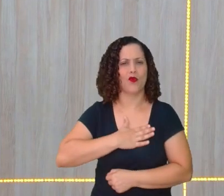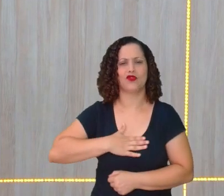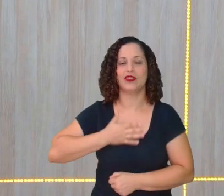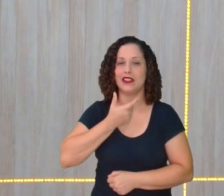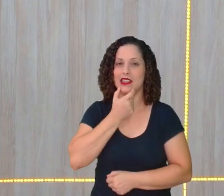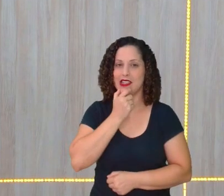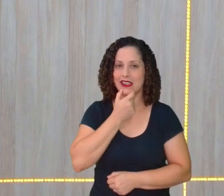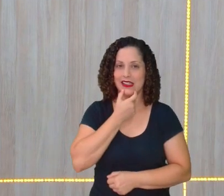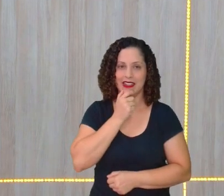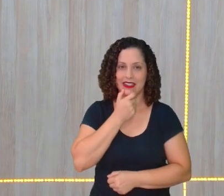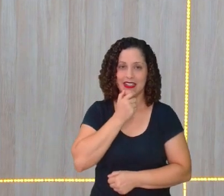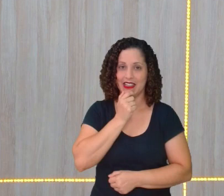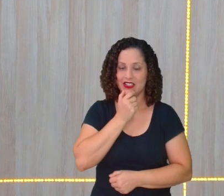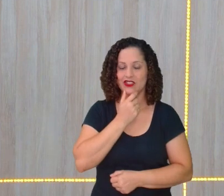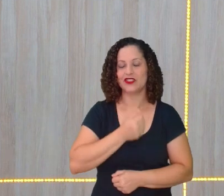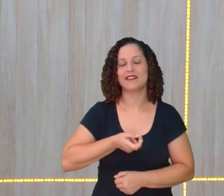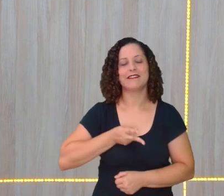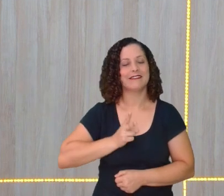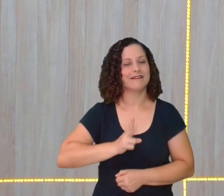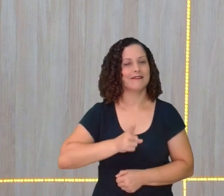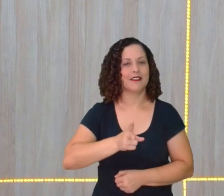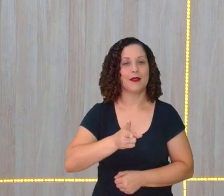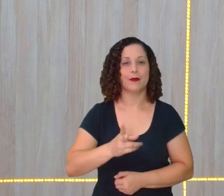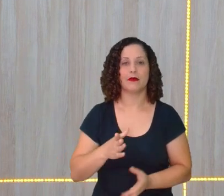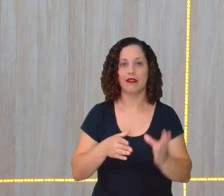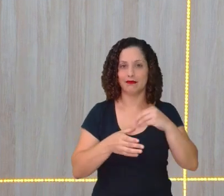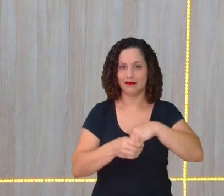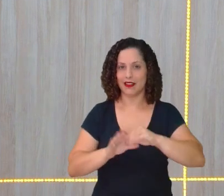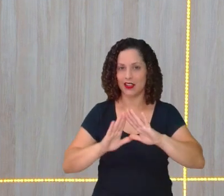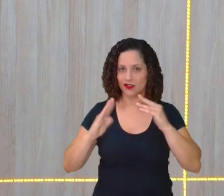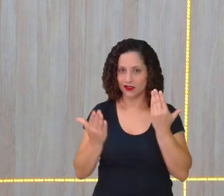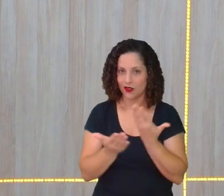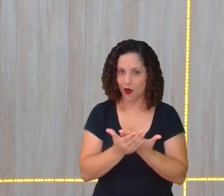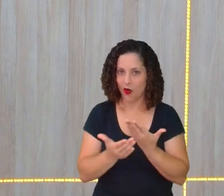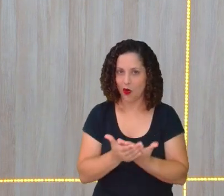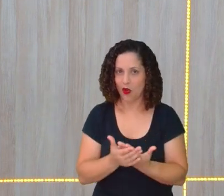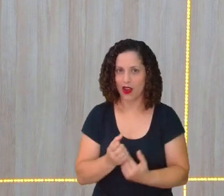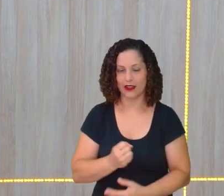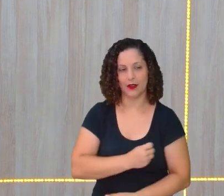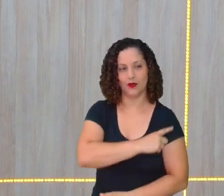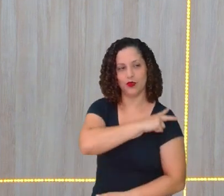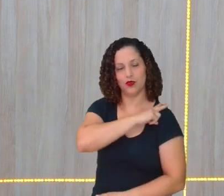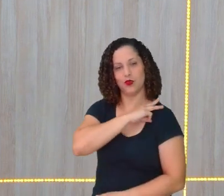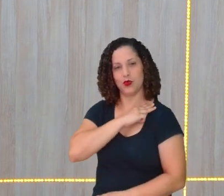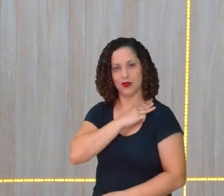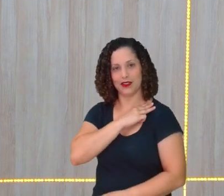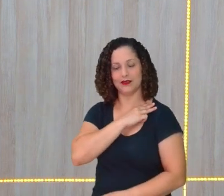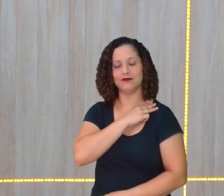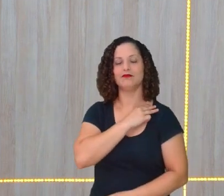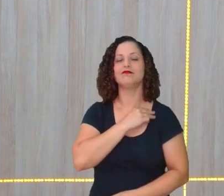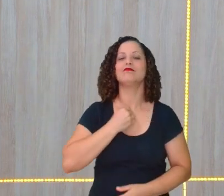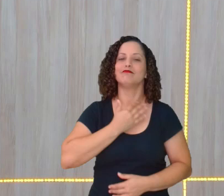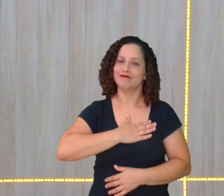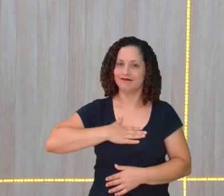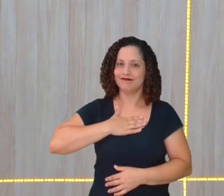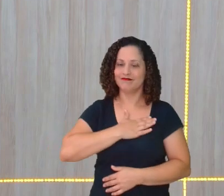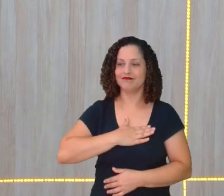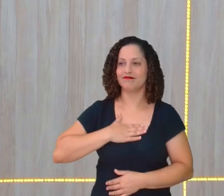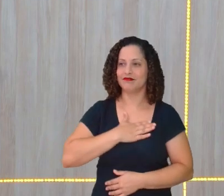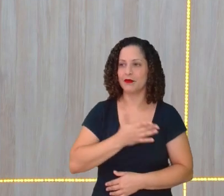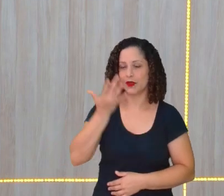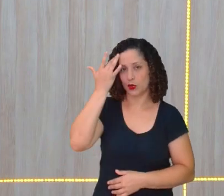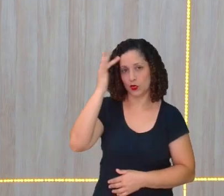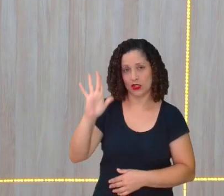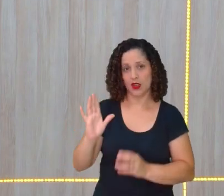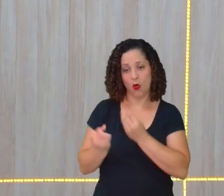bem em inglês. Duas. Na escola, até o ensino médio, né? Uhum. Porque, não sei no caso